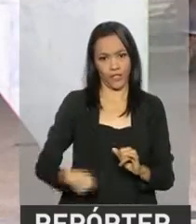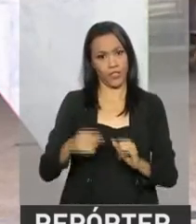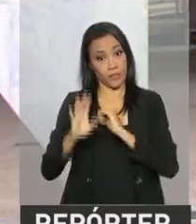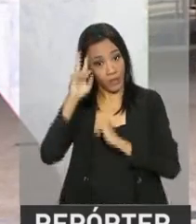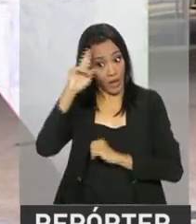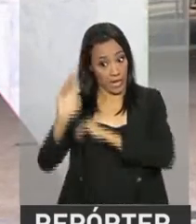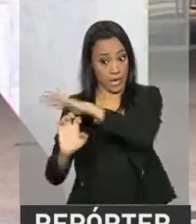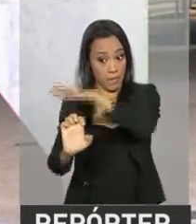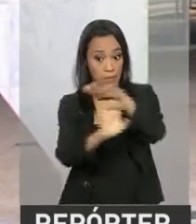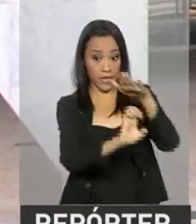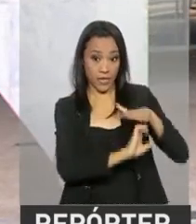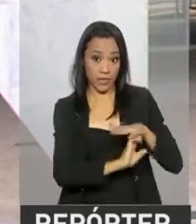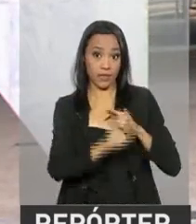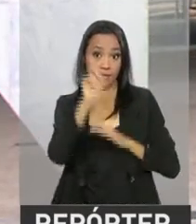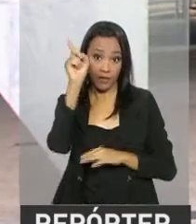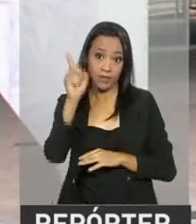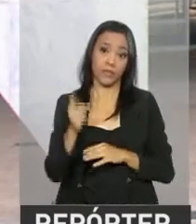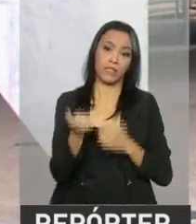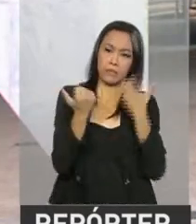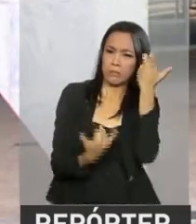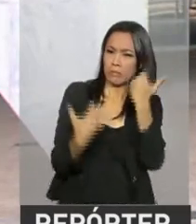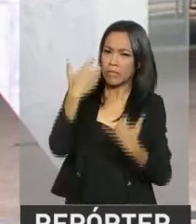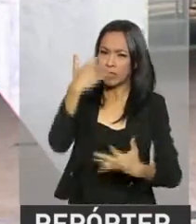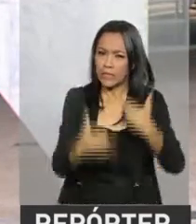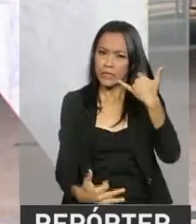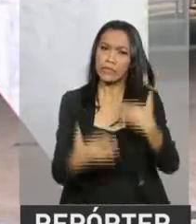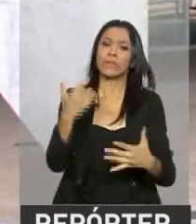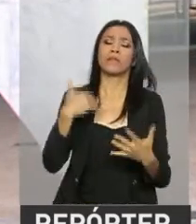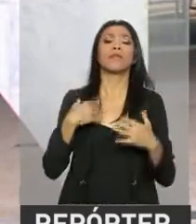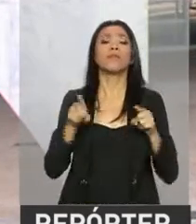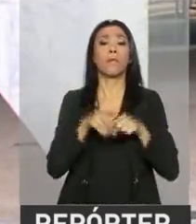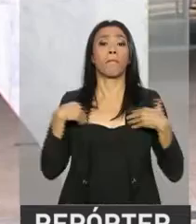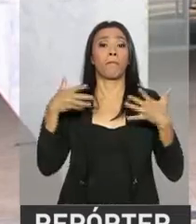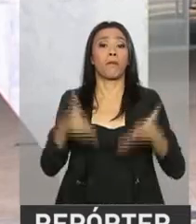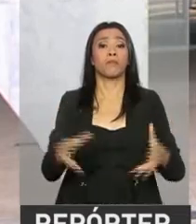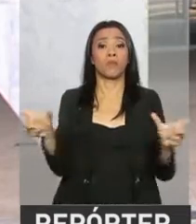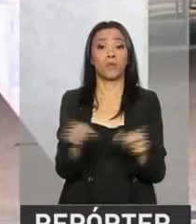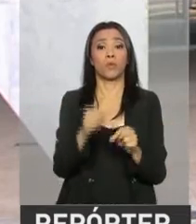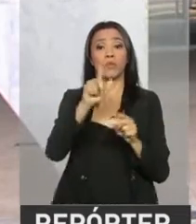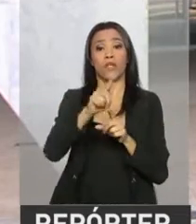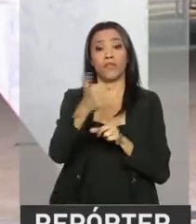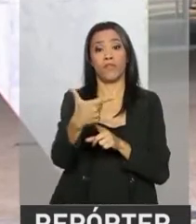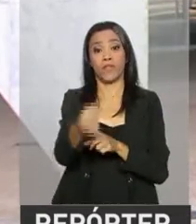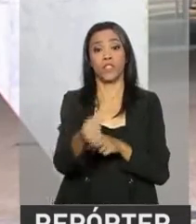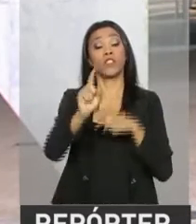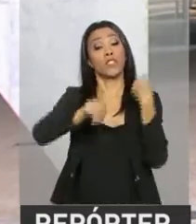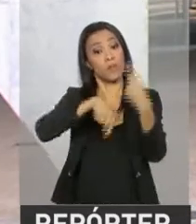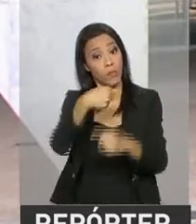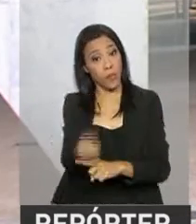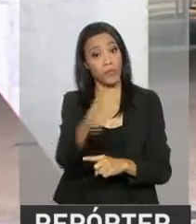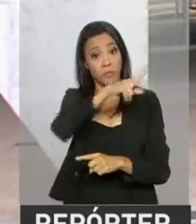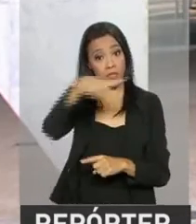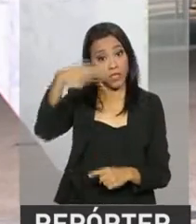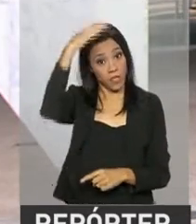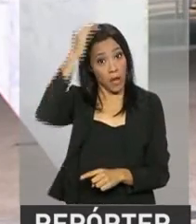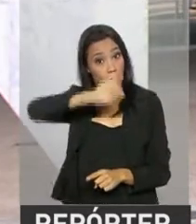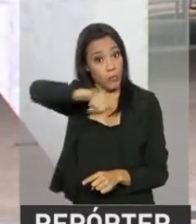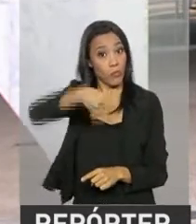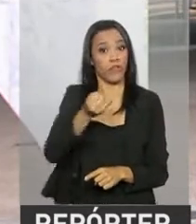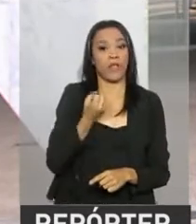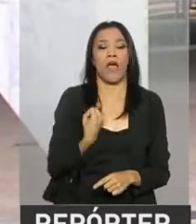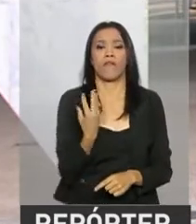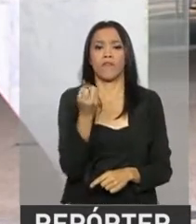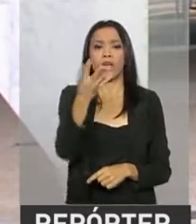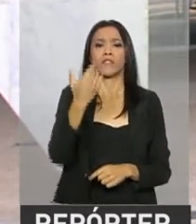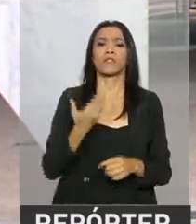a viagem que fez ao país asiático para participar do G20. Michel Temer também deve aproveitar a viagem que fará aos Estados Unidos na